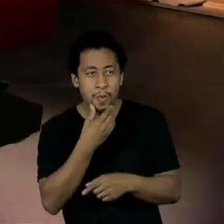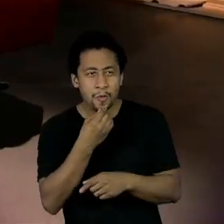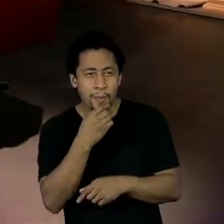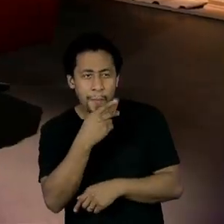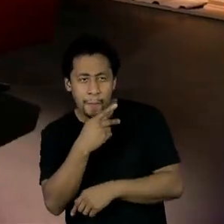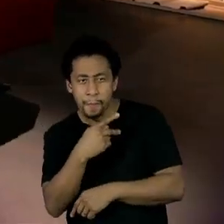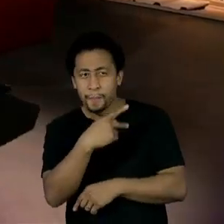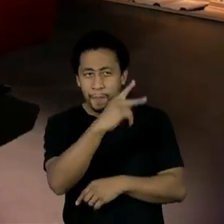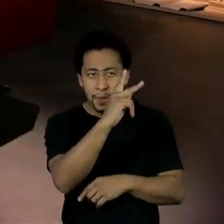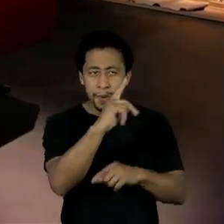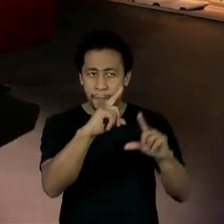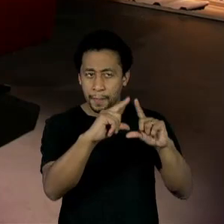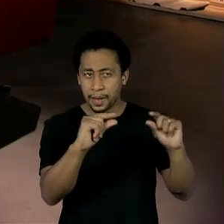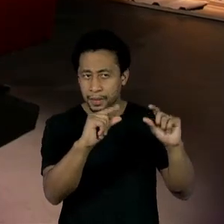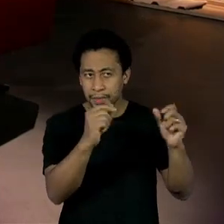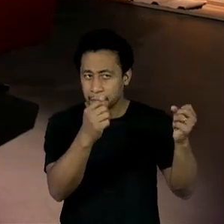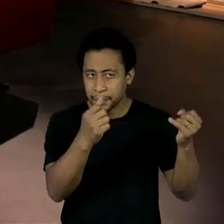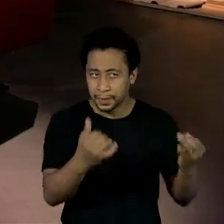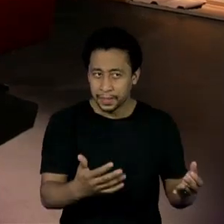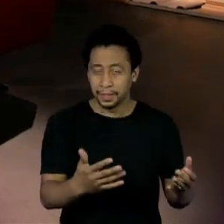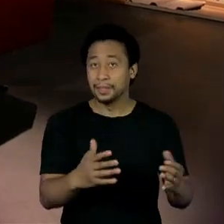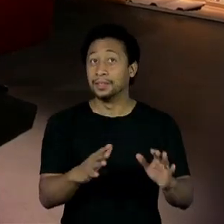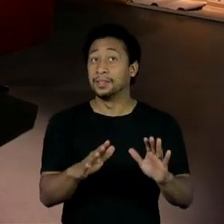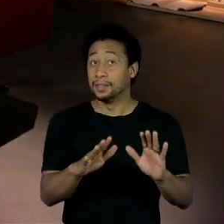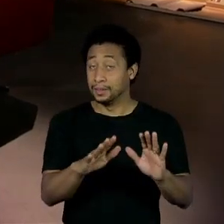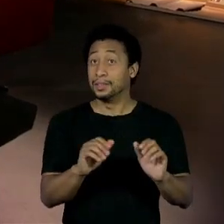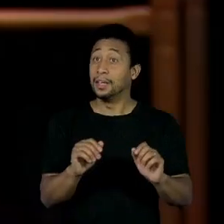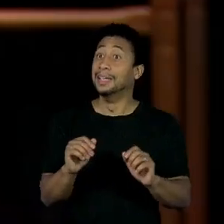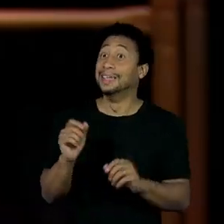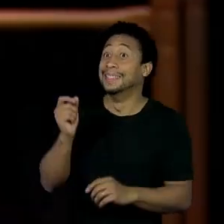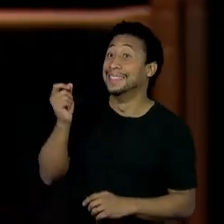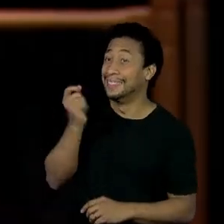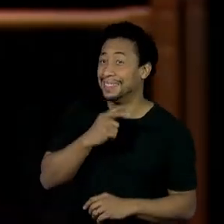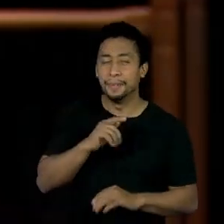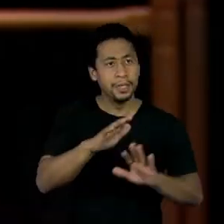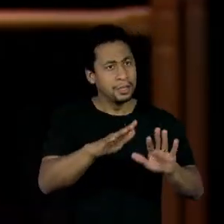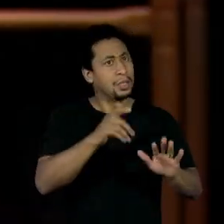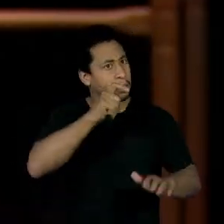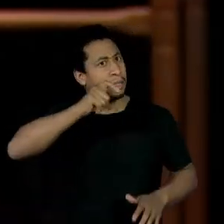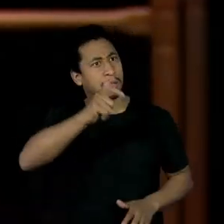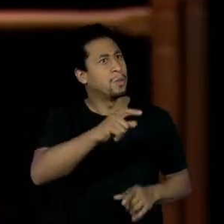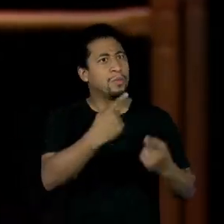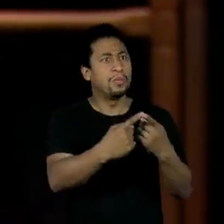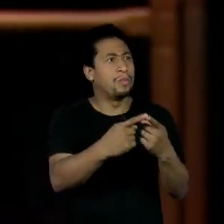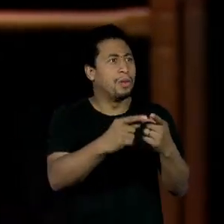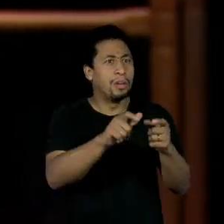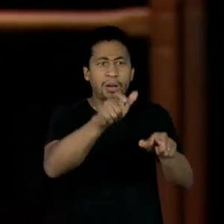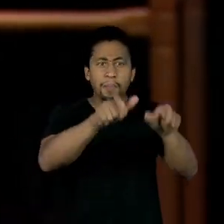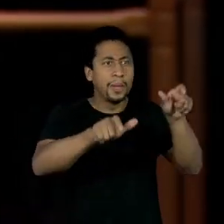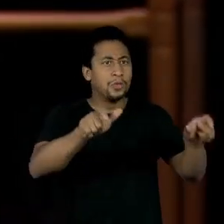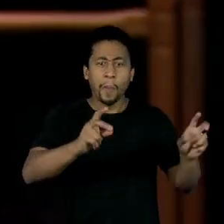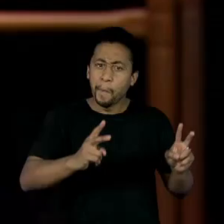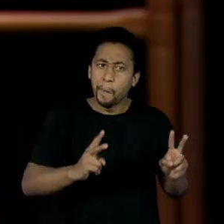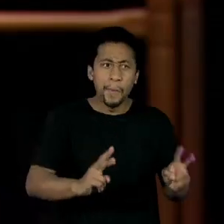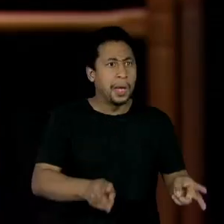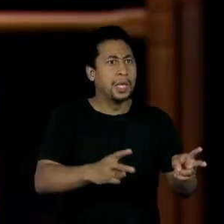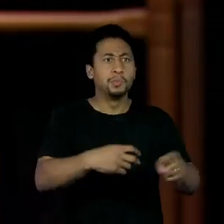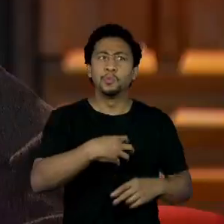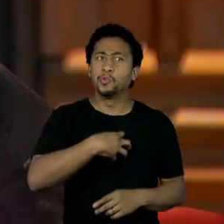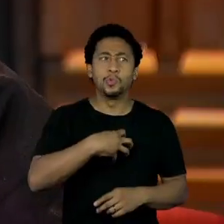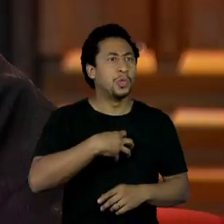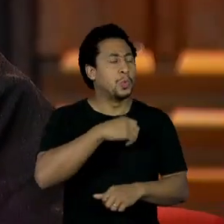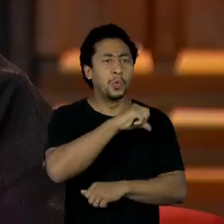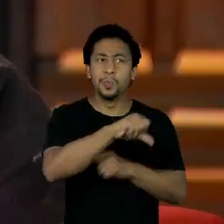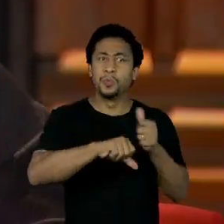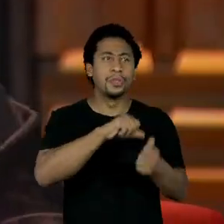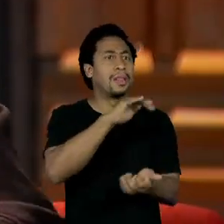ótima para te contar. É mesmo. Não, porque me chama muita atenção, porque é uma moda que não muda essa mesmo. E a tintura do cabelo. Ah, o